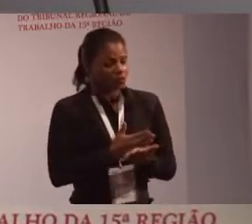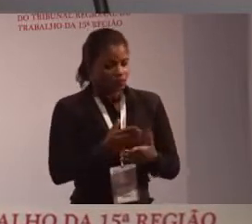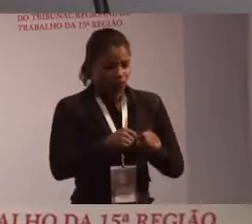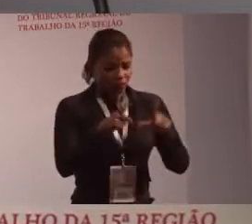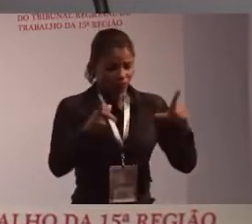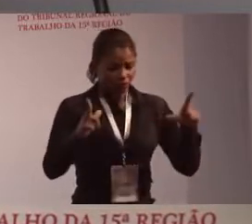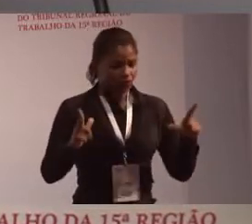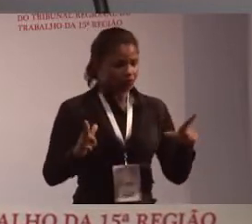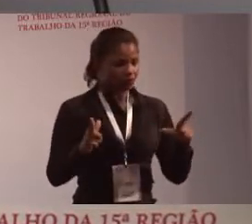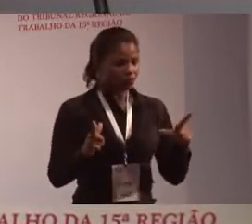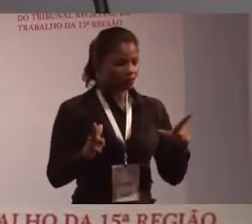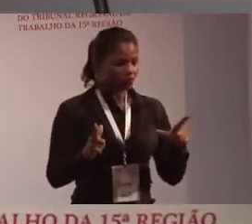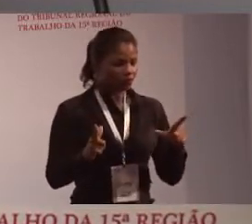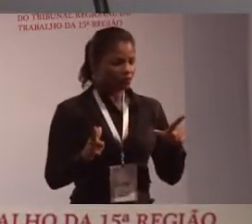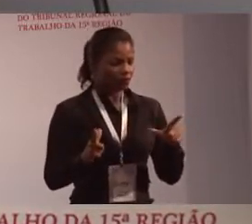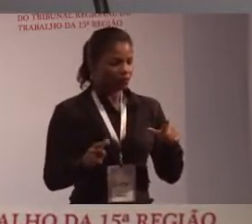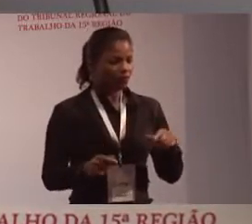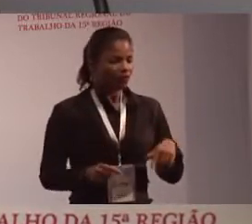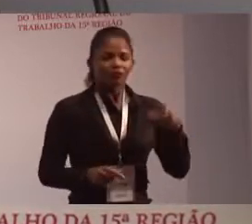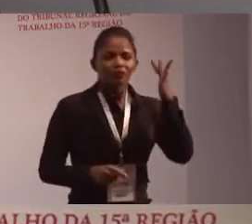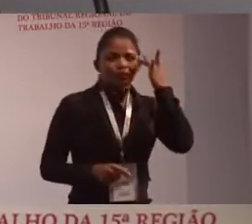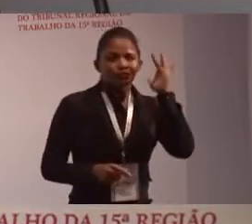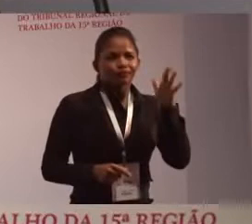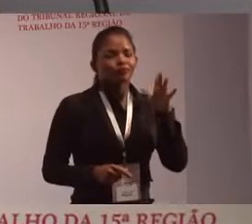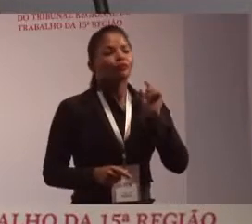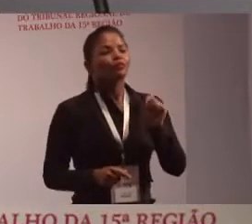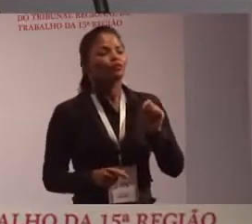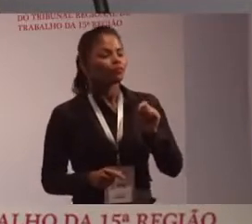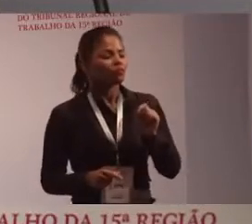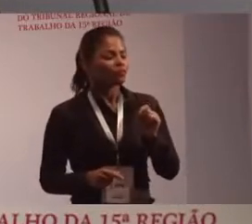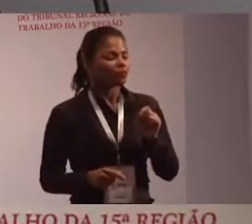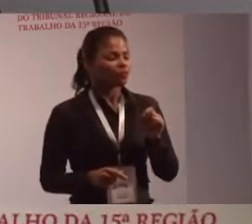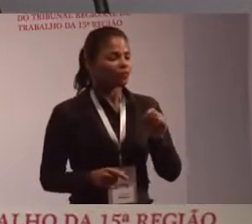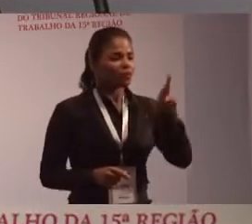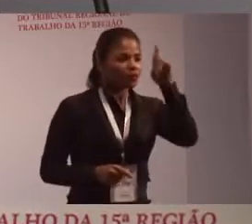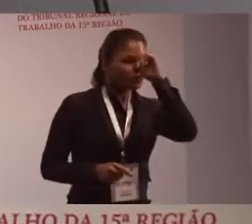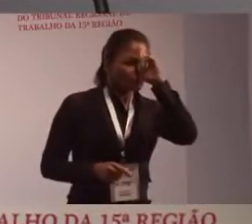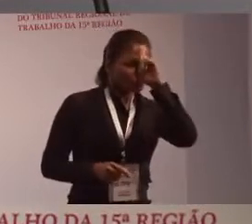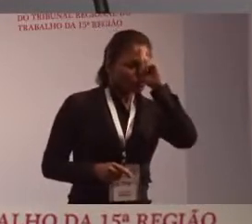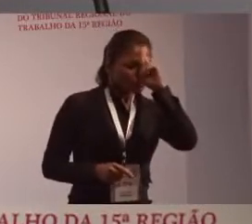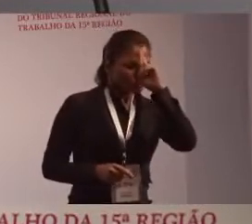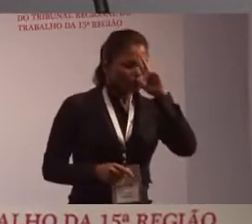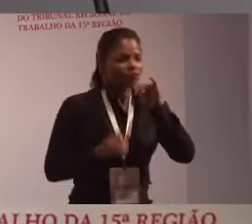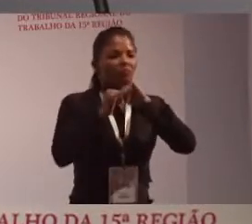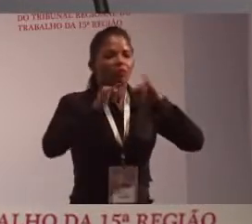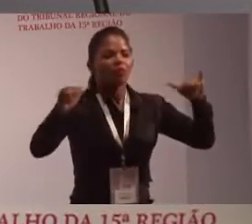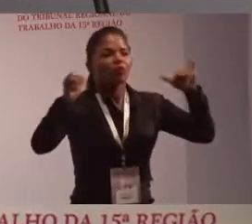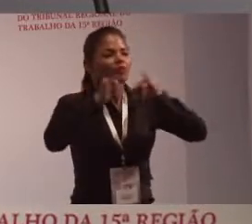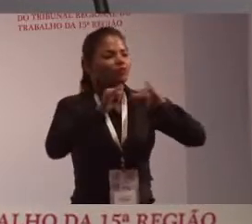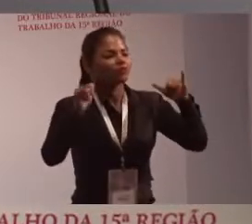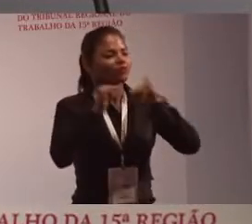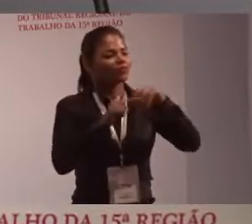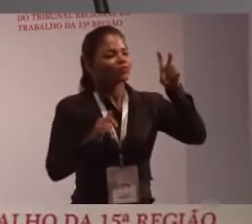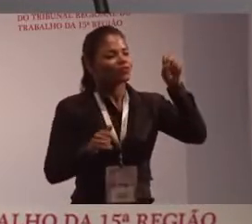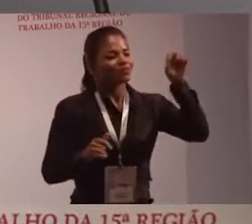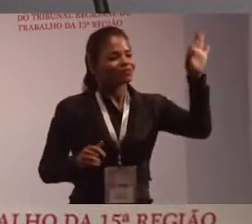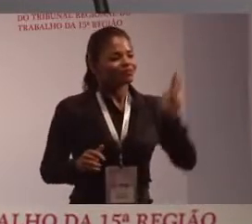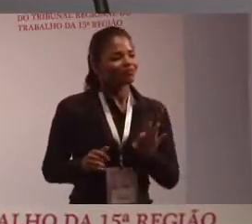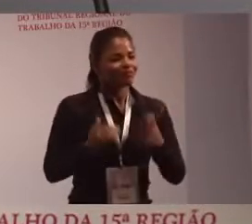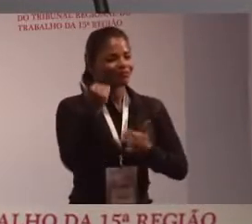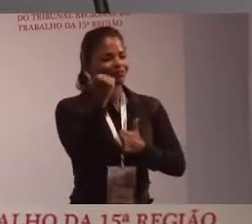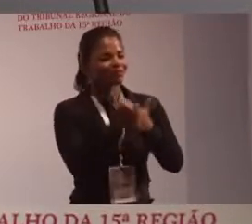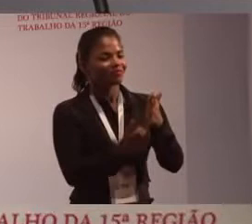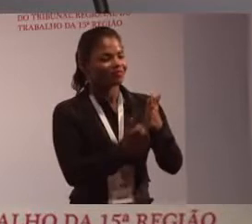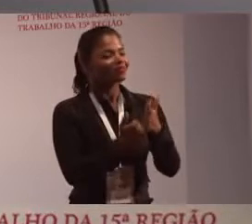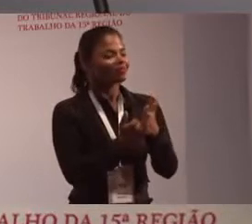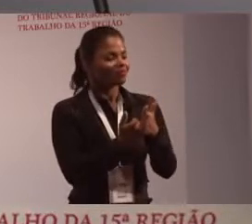manhã, ele já mais ou menos calcula qual vai ser a fera do dia, aí bate meio-dia, a plataforma resolve fazer uma promoção com 50% de desconto, e é